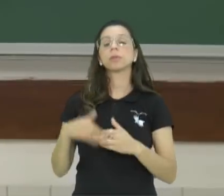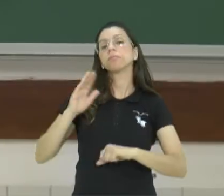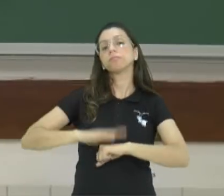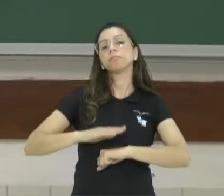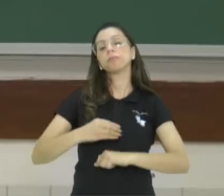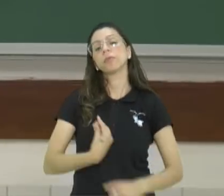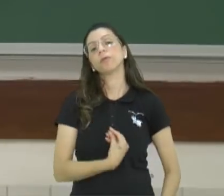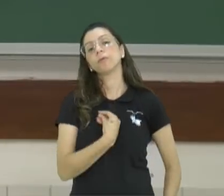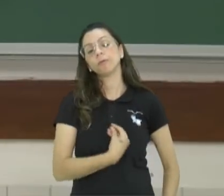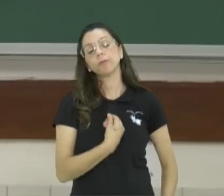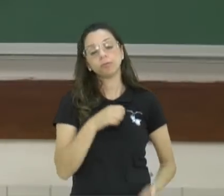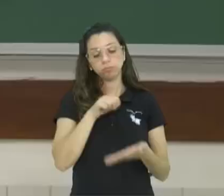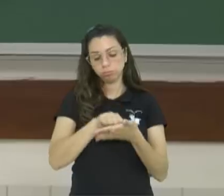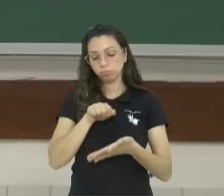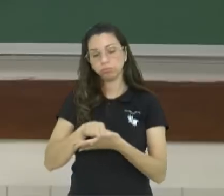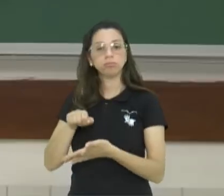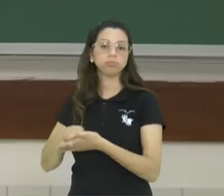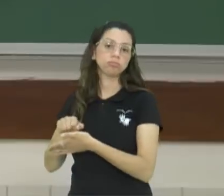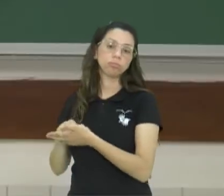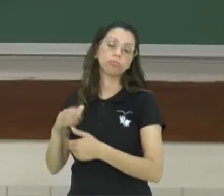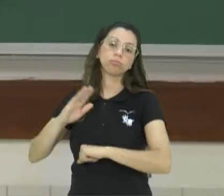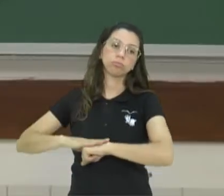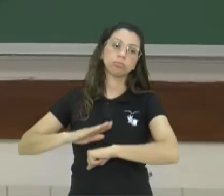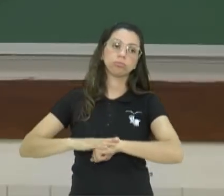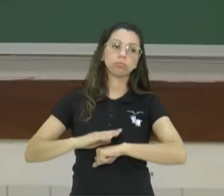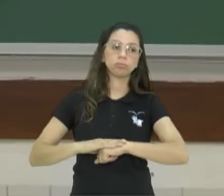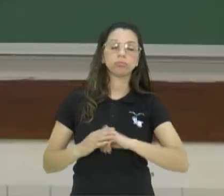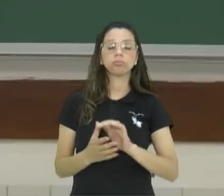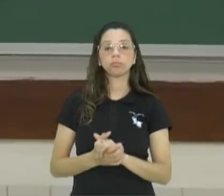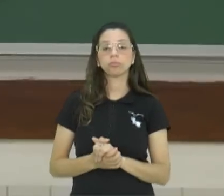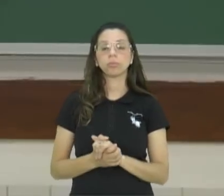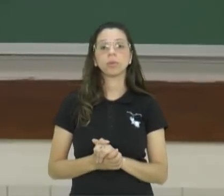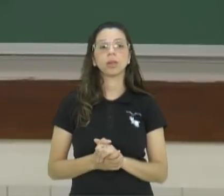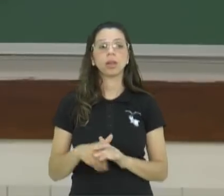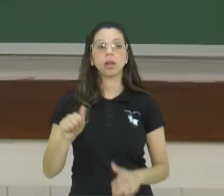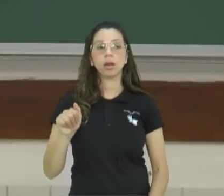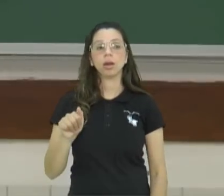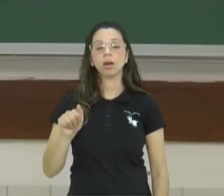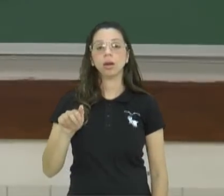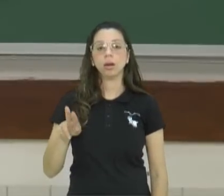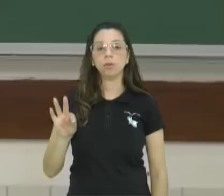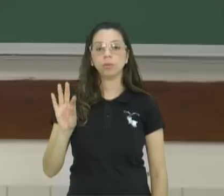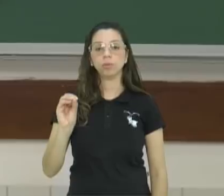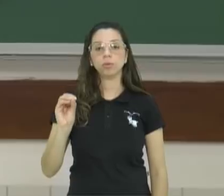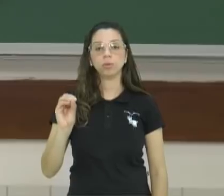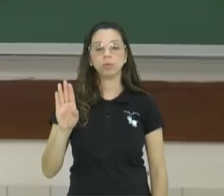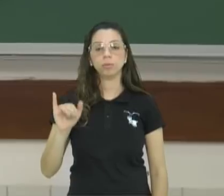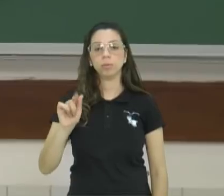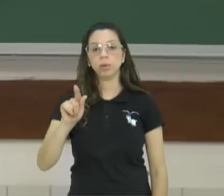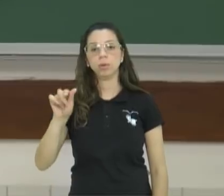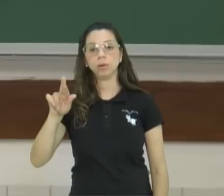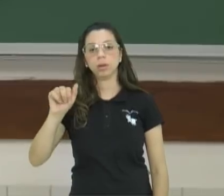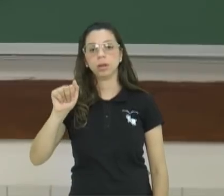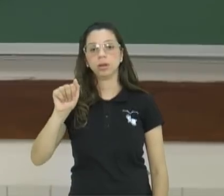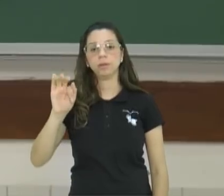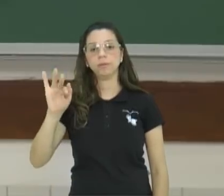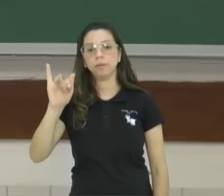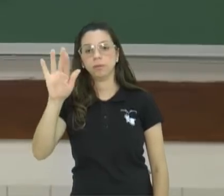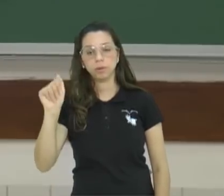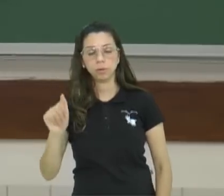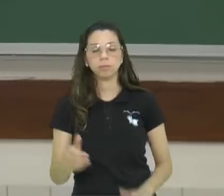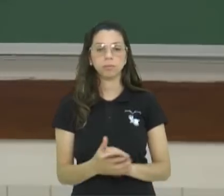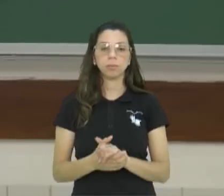vida, eu mesmo escrevendo a minha biografia, que é a autobiografia. Então eu uso, nesse caso, a primeira pessoa, eu.